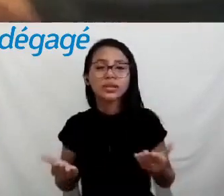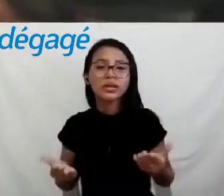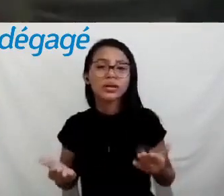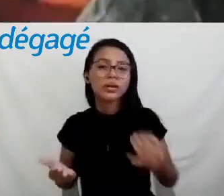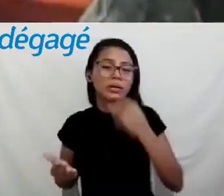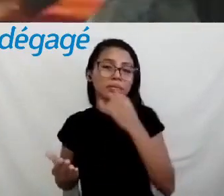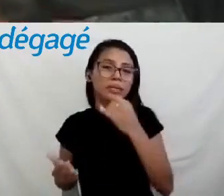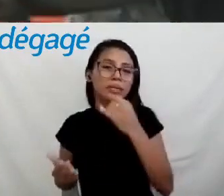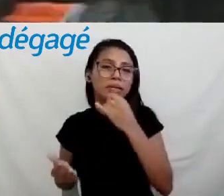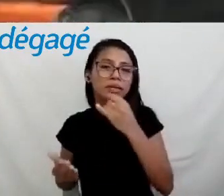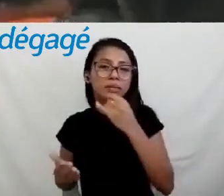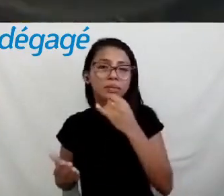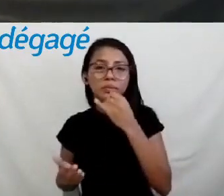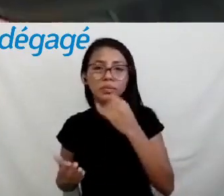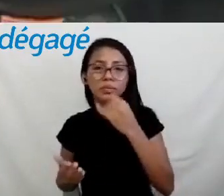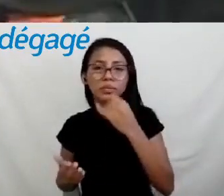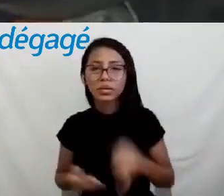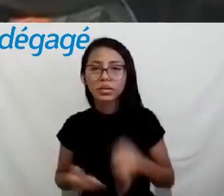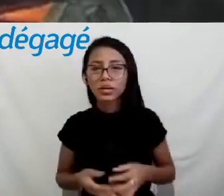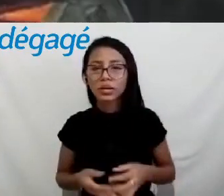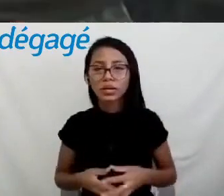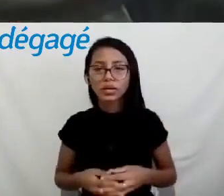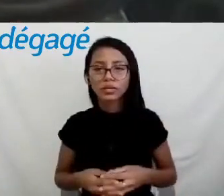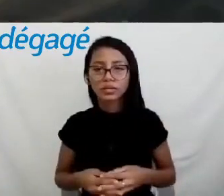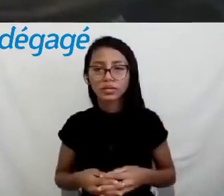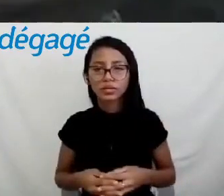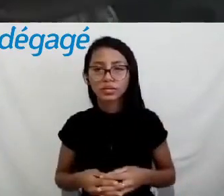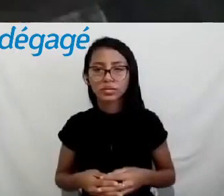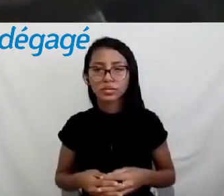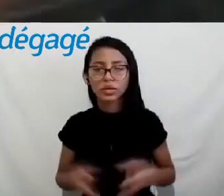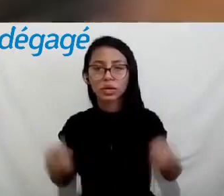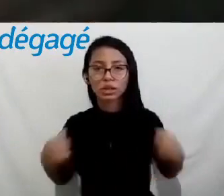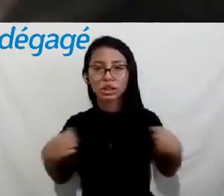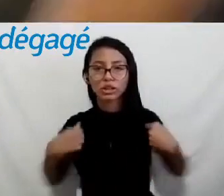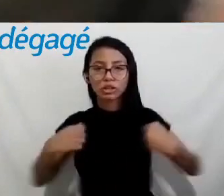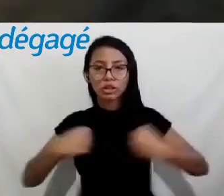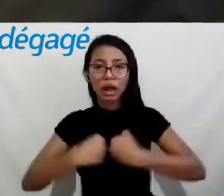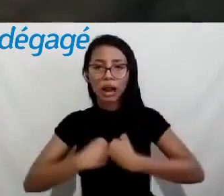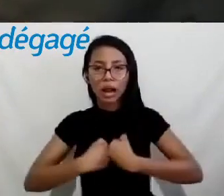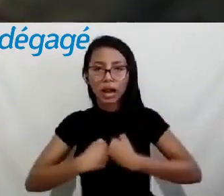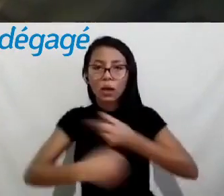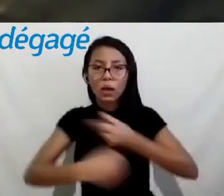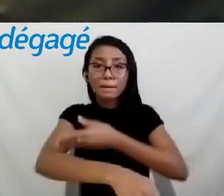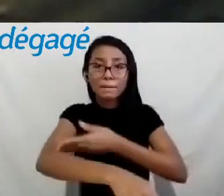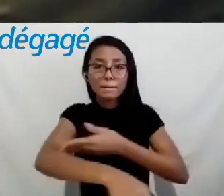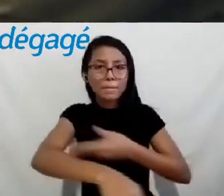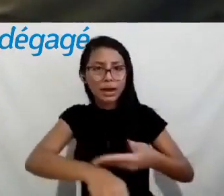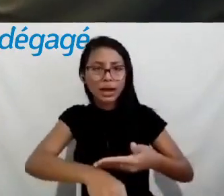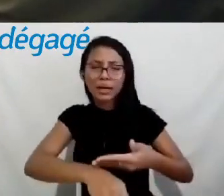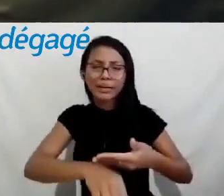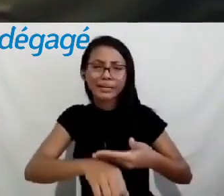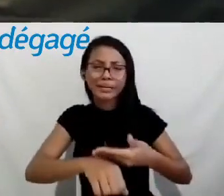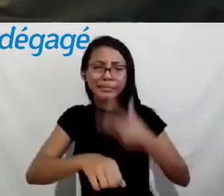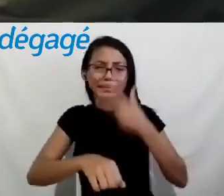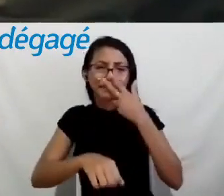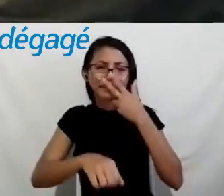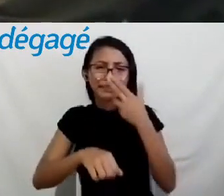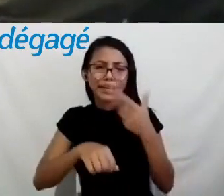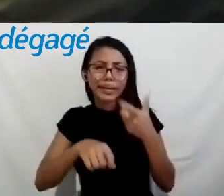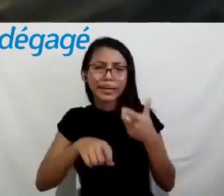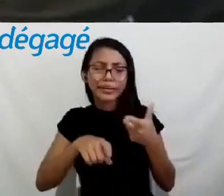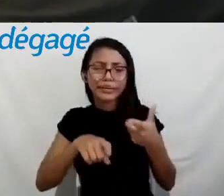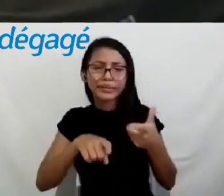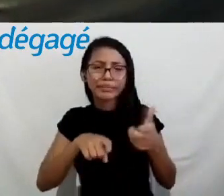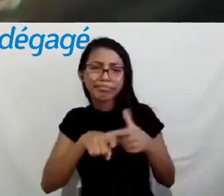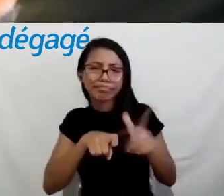que de soberba, né? Como se fosse isso, assim, talvez o educador fugir dessa soberba. Eu acho que